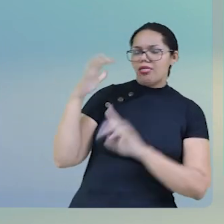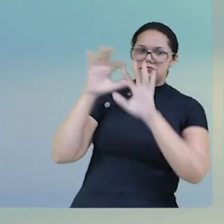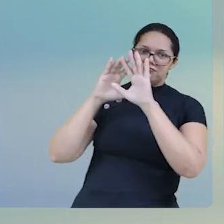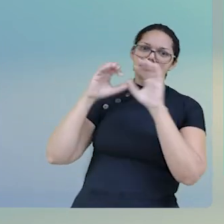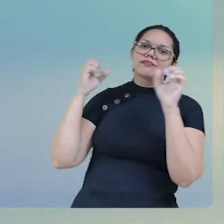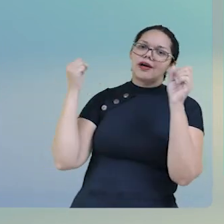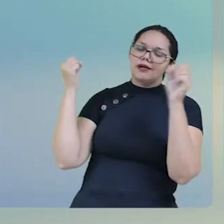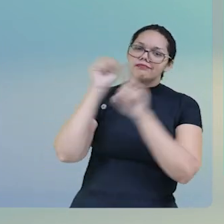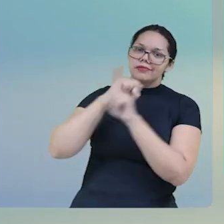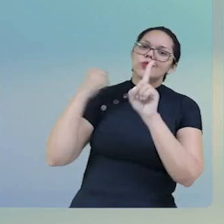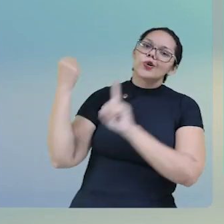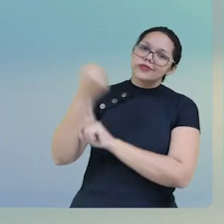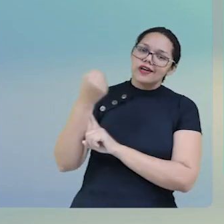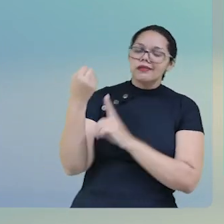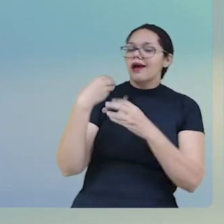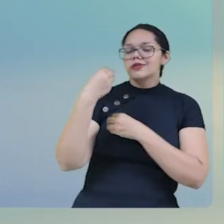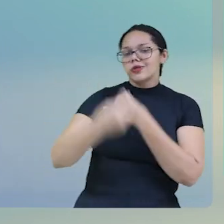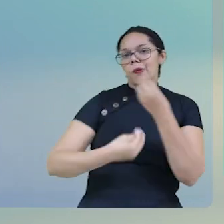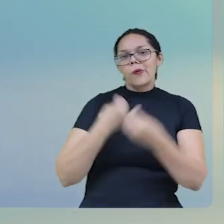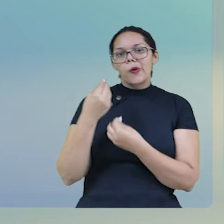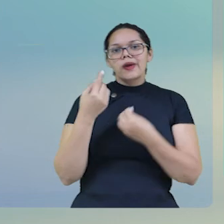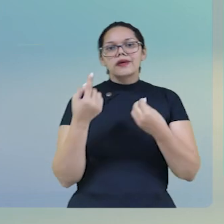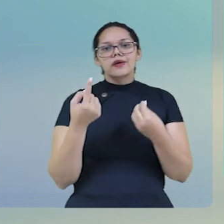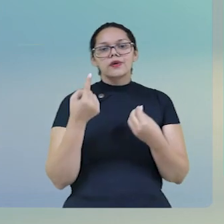influenciadas. E aí, como é que eu me vejo?